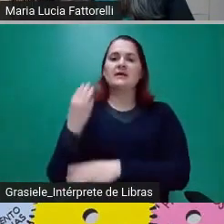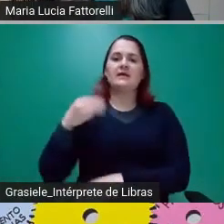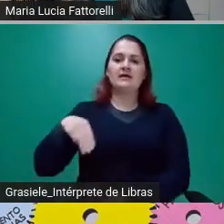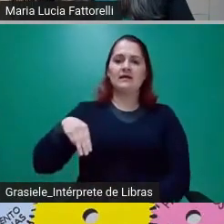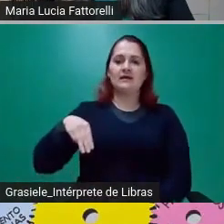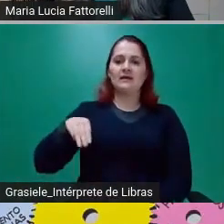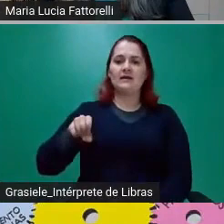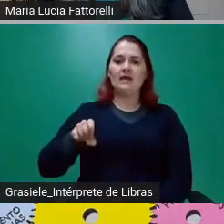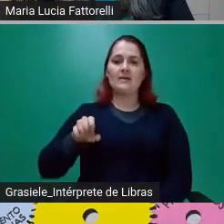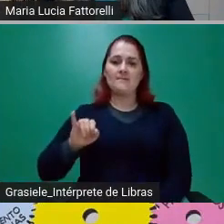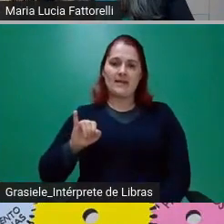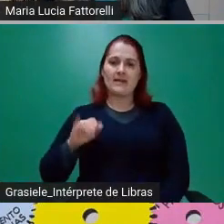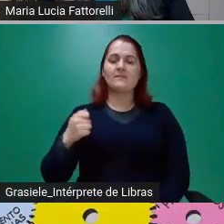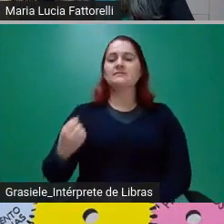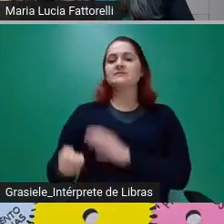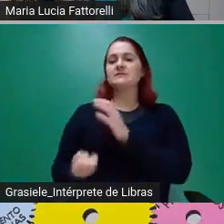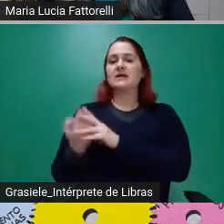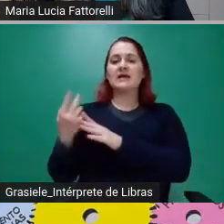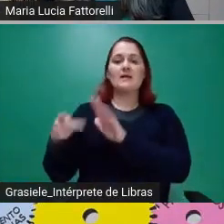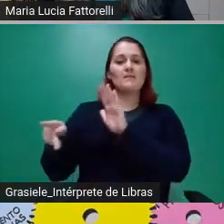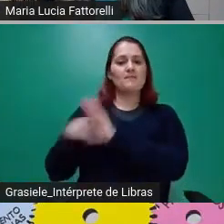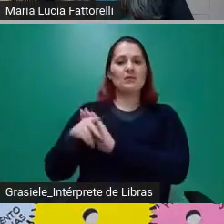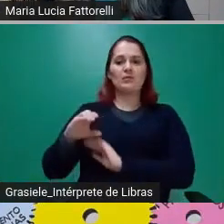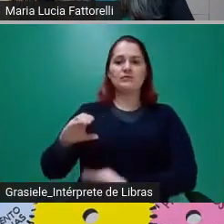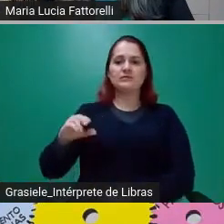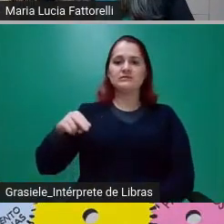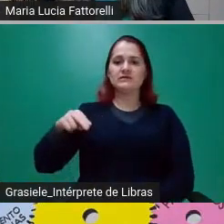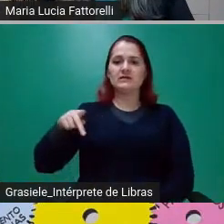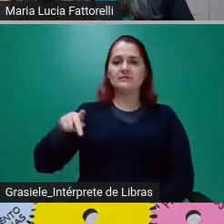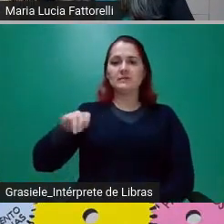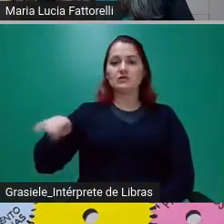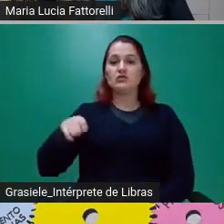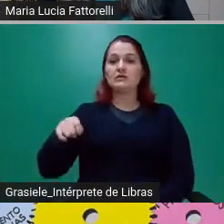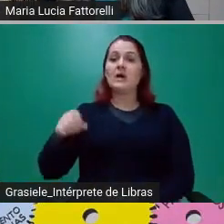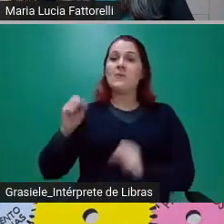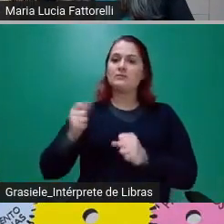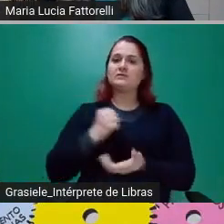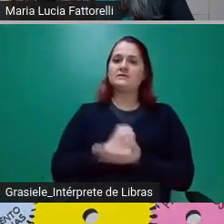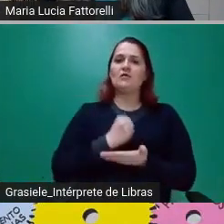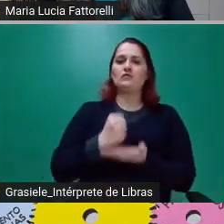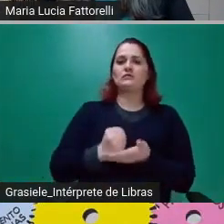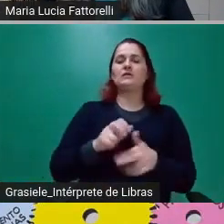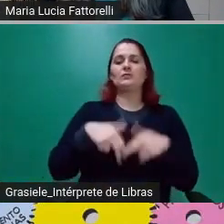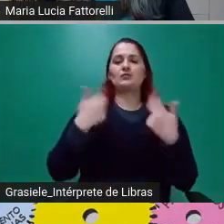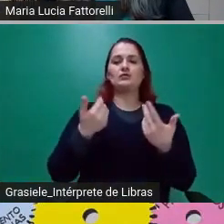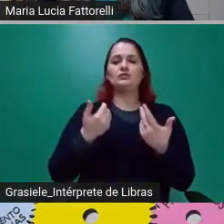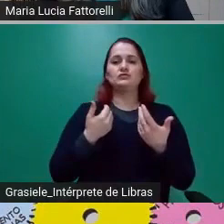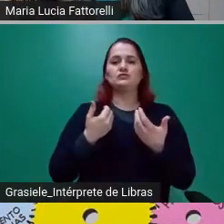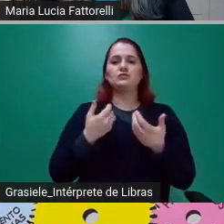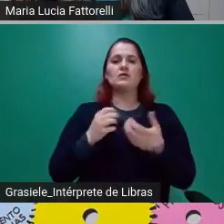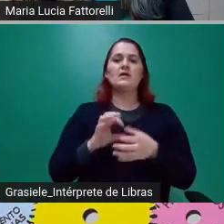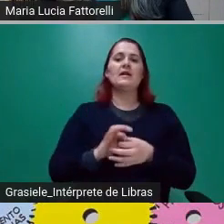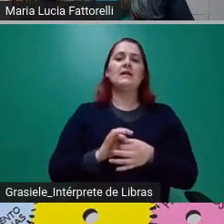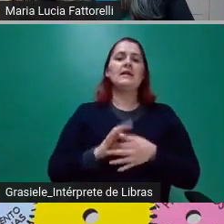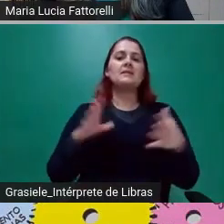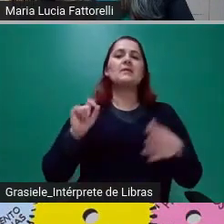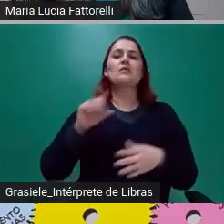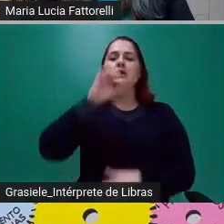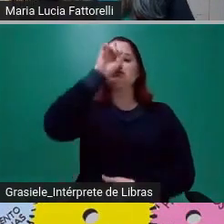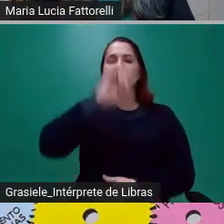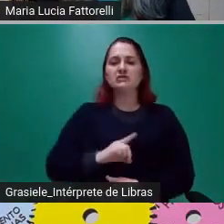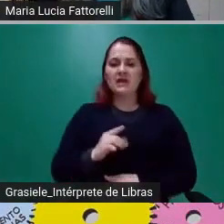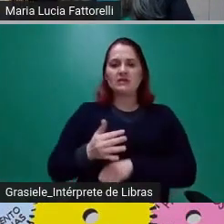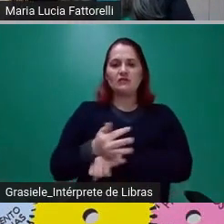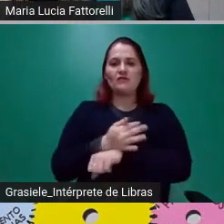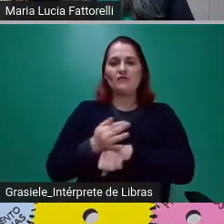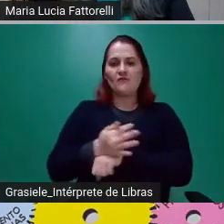seu CNPJ, para poder ser contratado, abrindo aí mão de férias, de 13º.